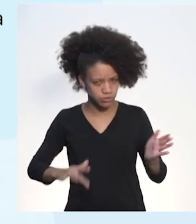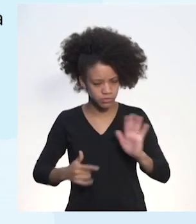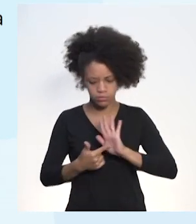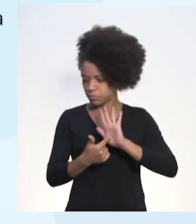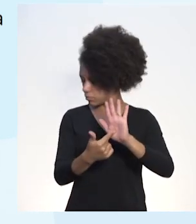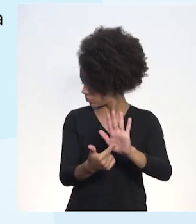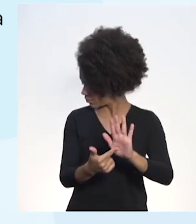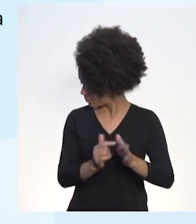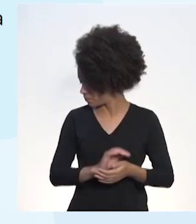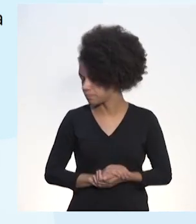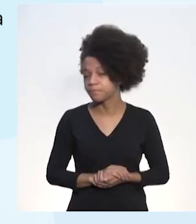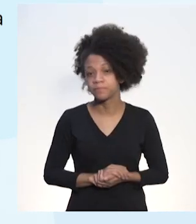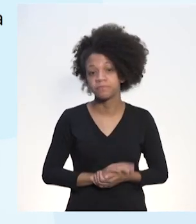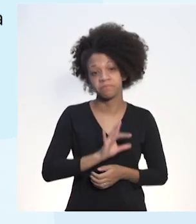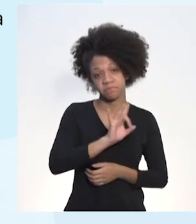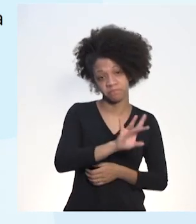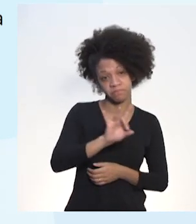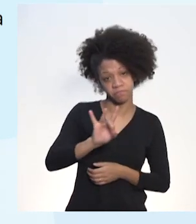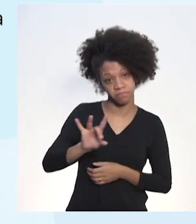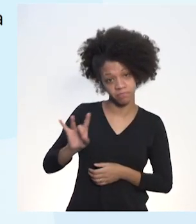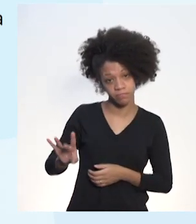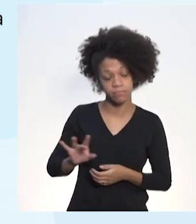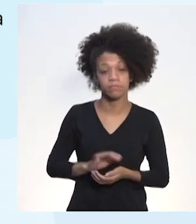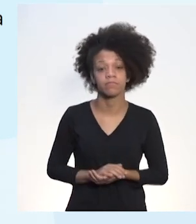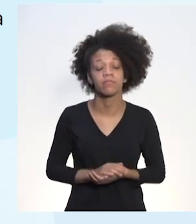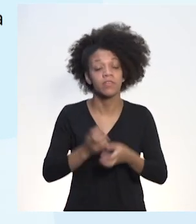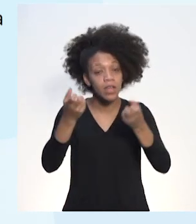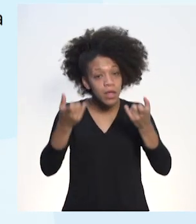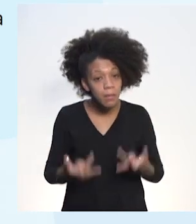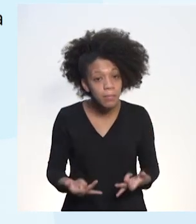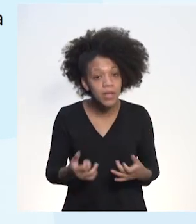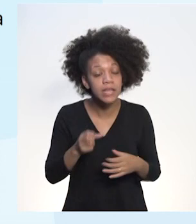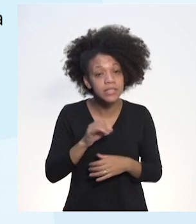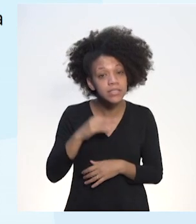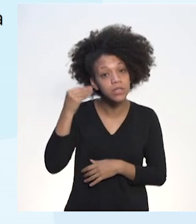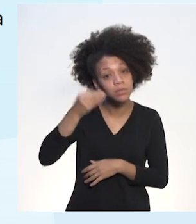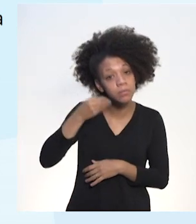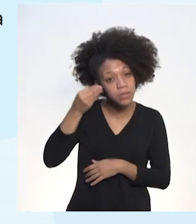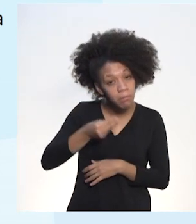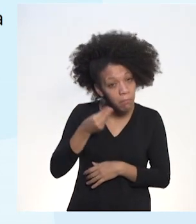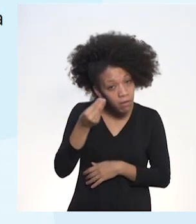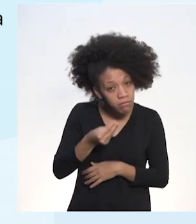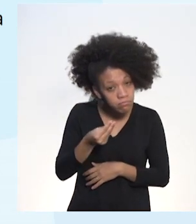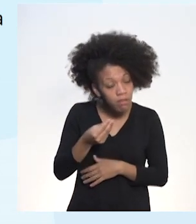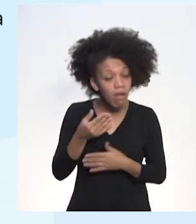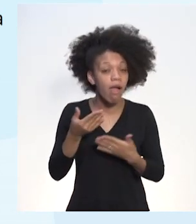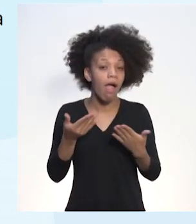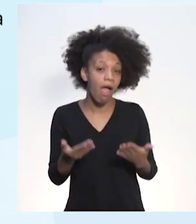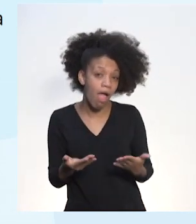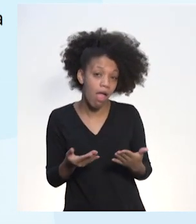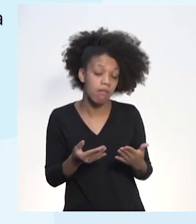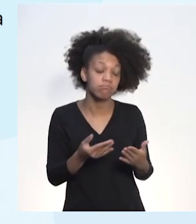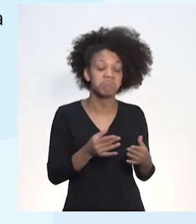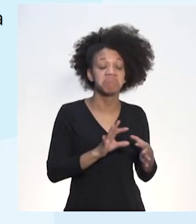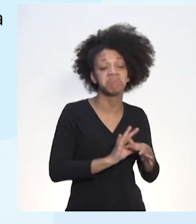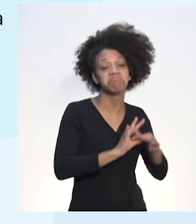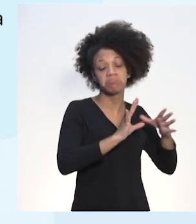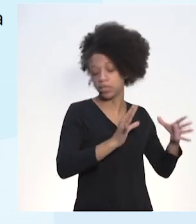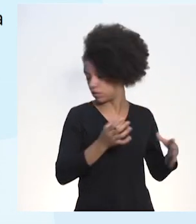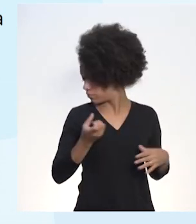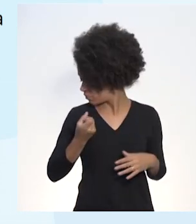diz. Em cada caso, diga se o experimento é aleatório ou